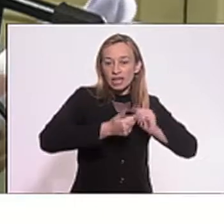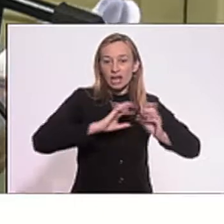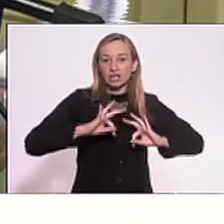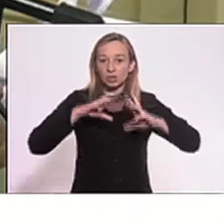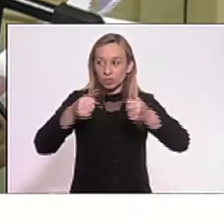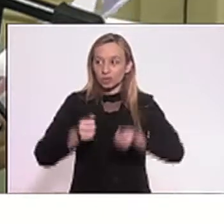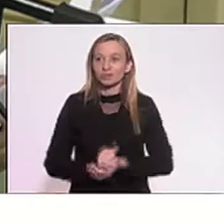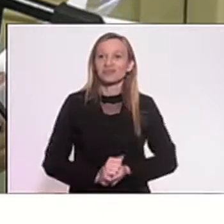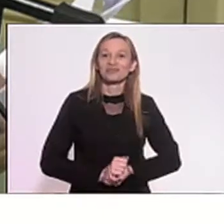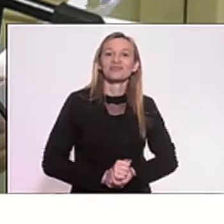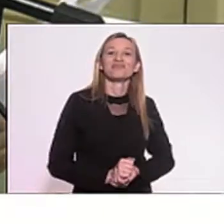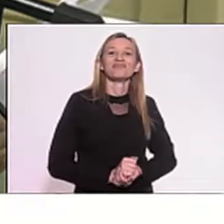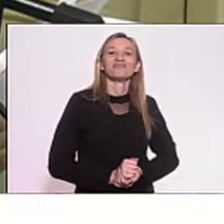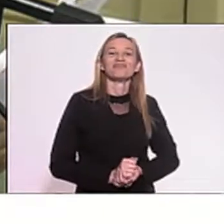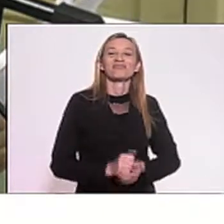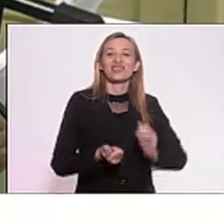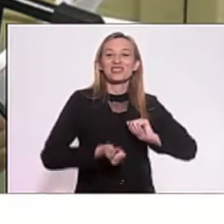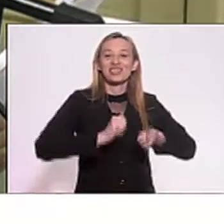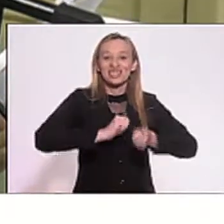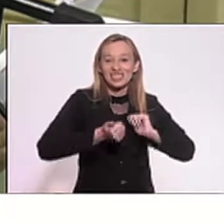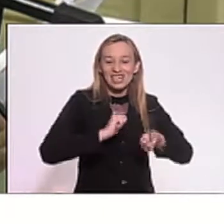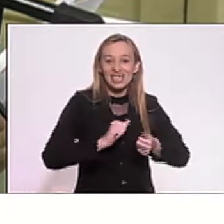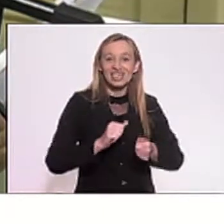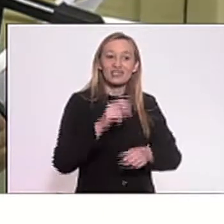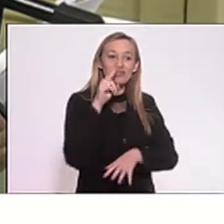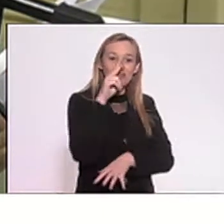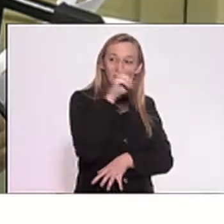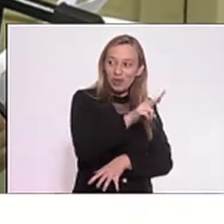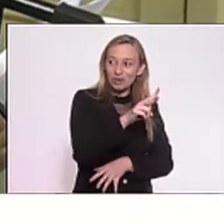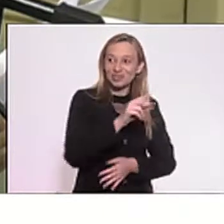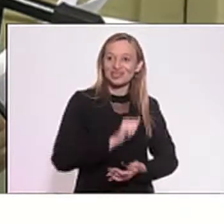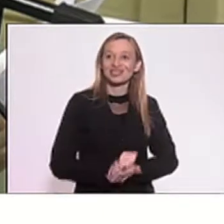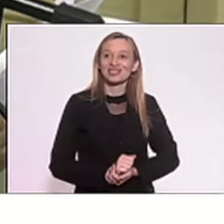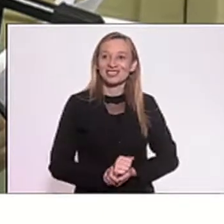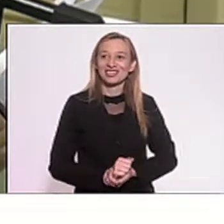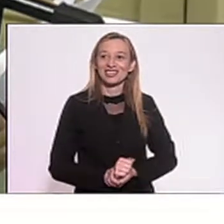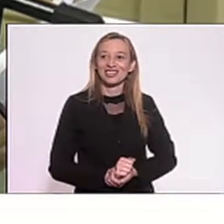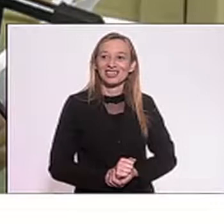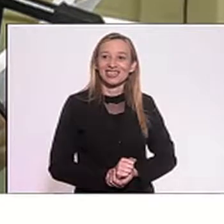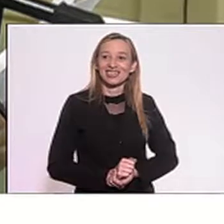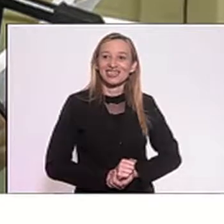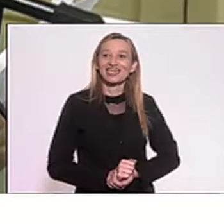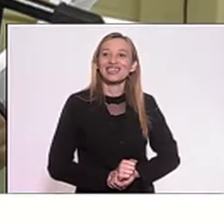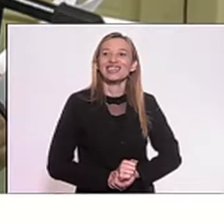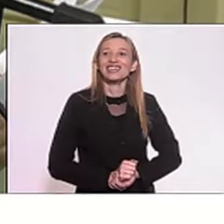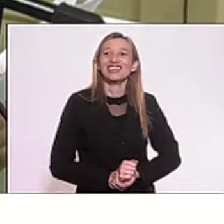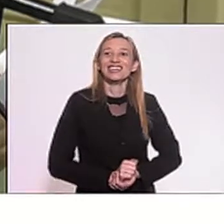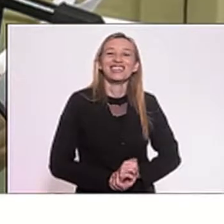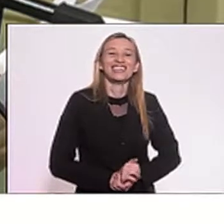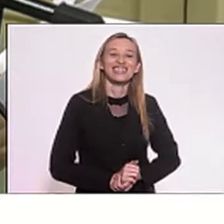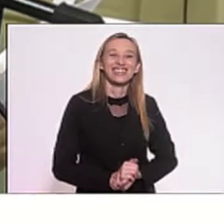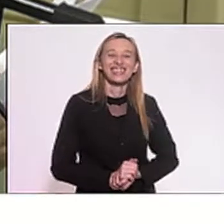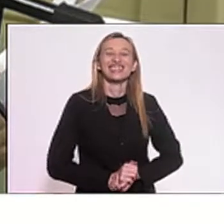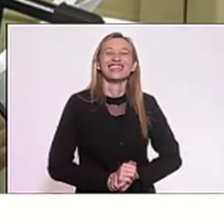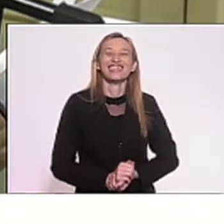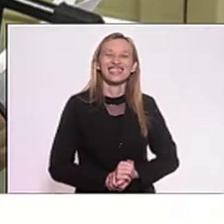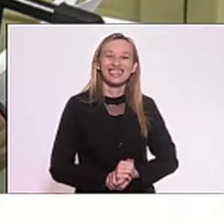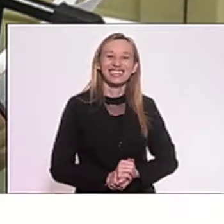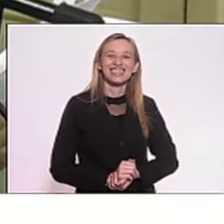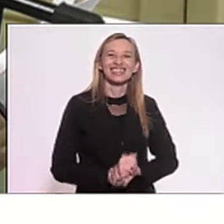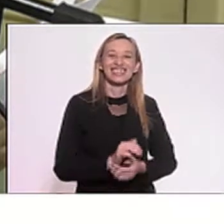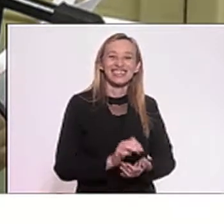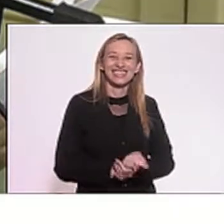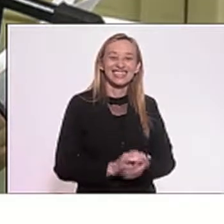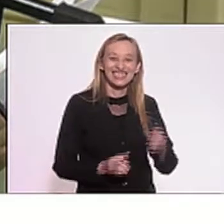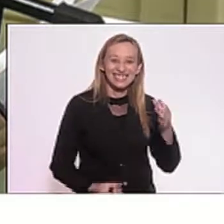determinações. Avaliar rigorosamente os novos cursos, tanto de medicina quanto de enfermagem, as